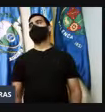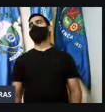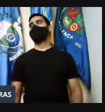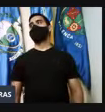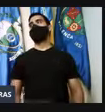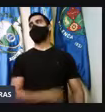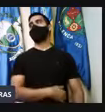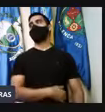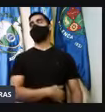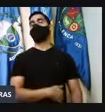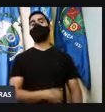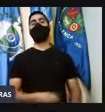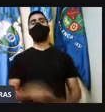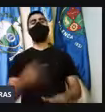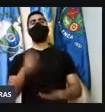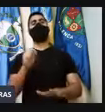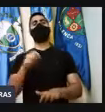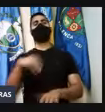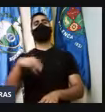né?